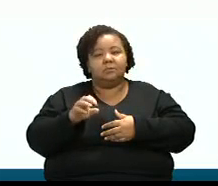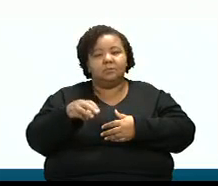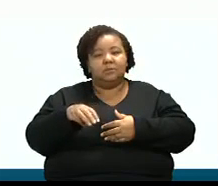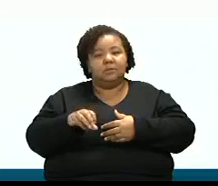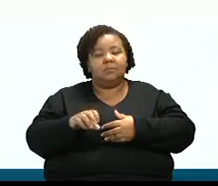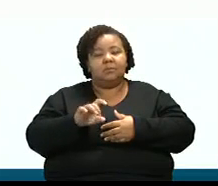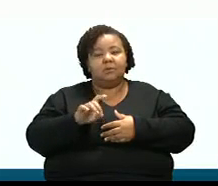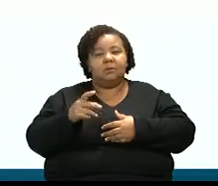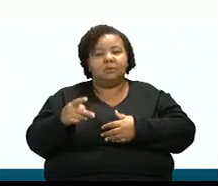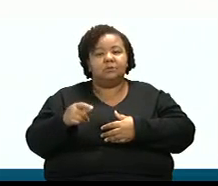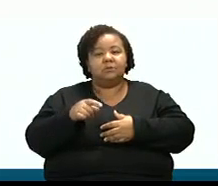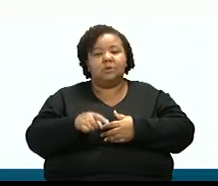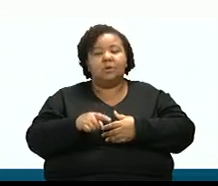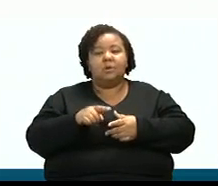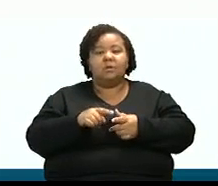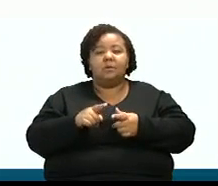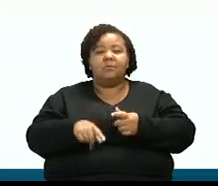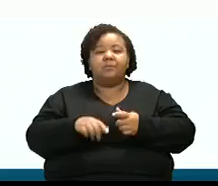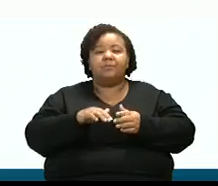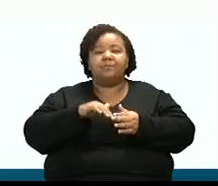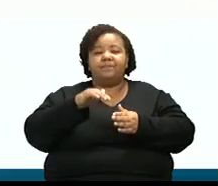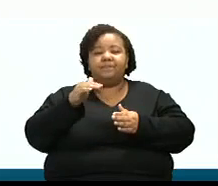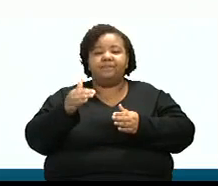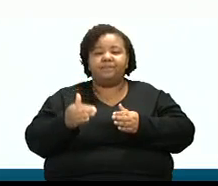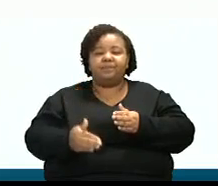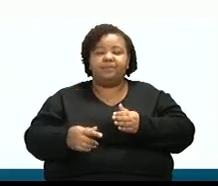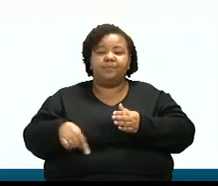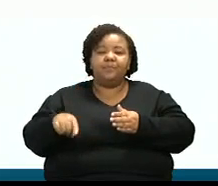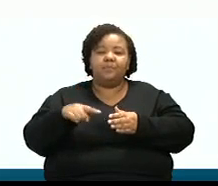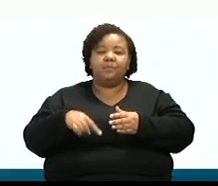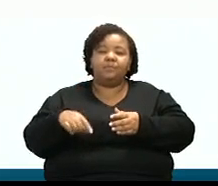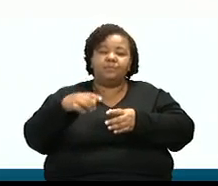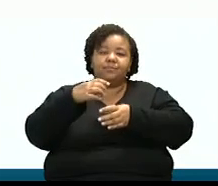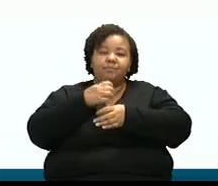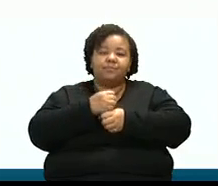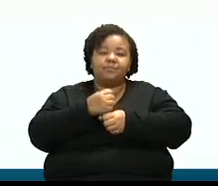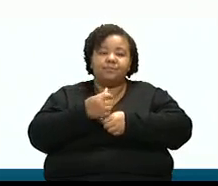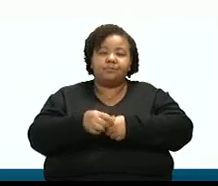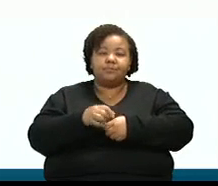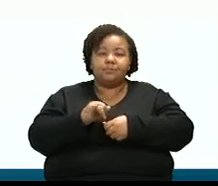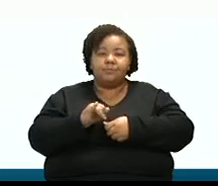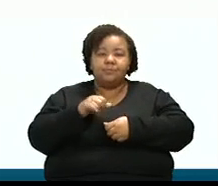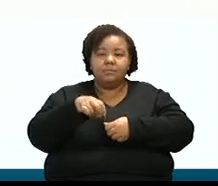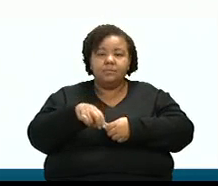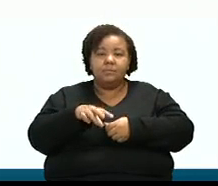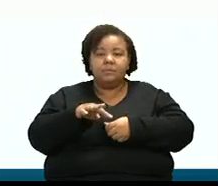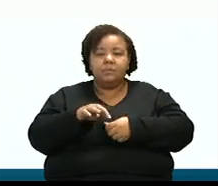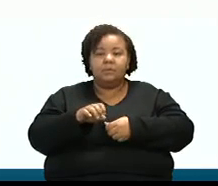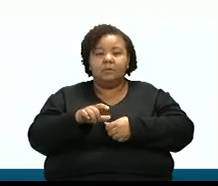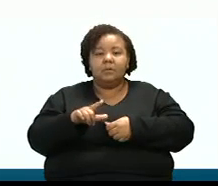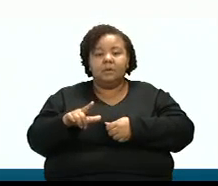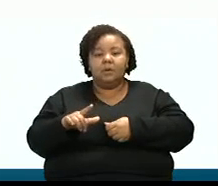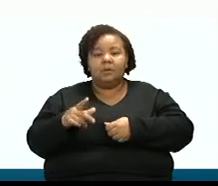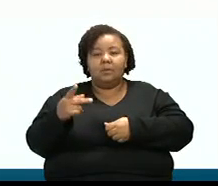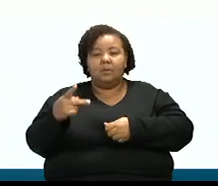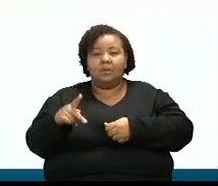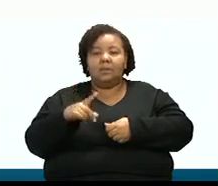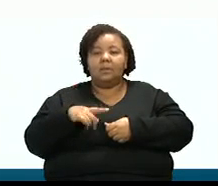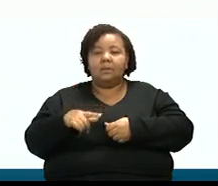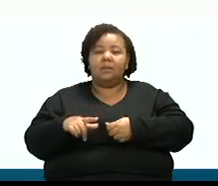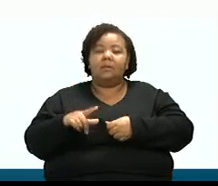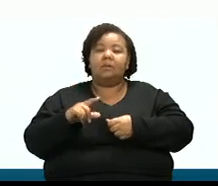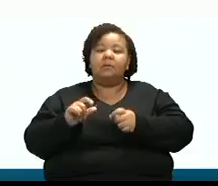os extremos da curva. Então, quando eu estou calculando a integral de um campo vetorial e esse campo tem